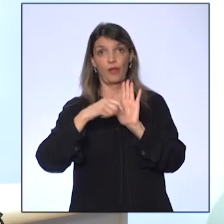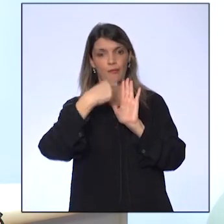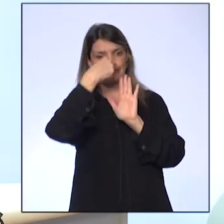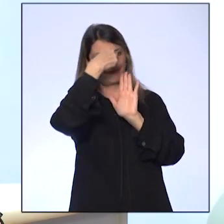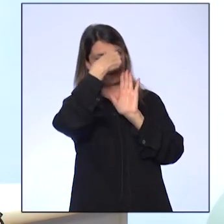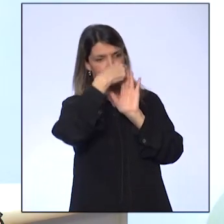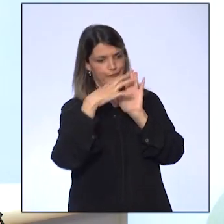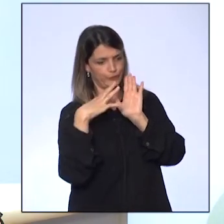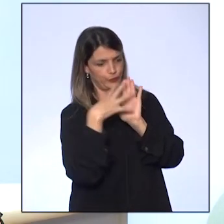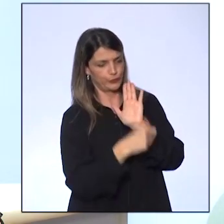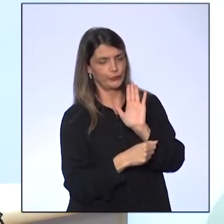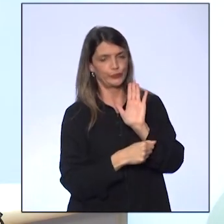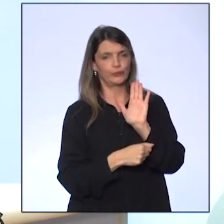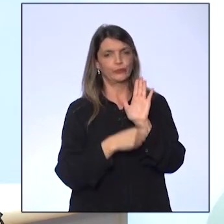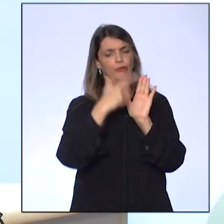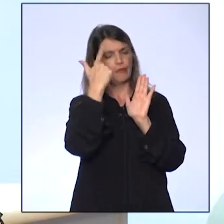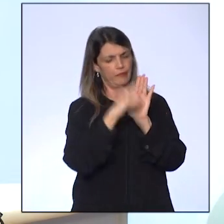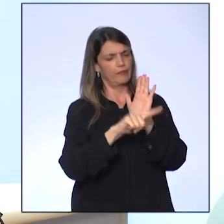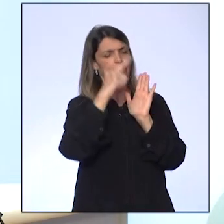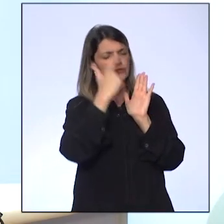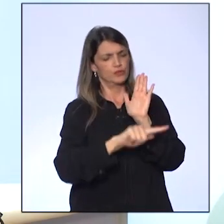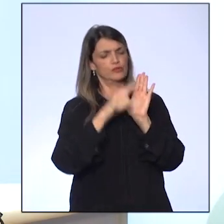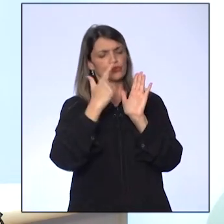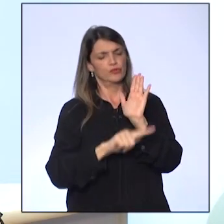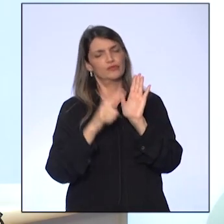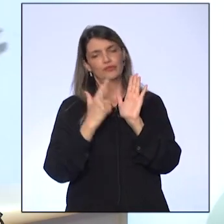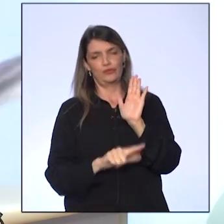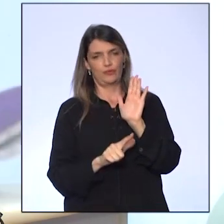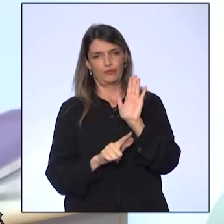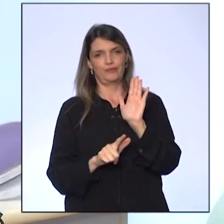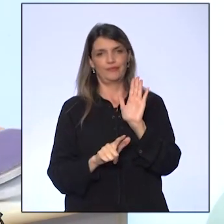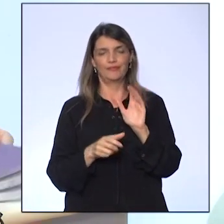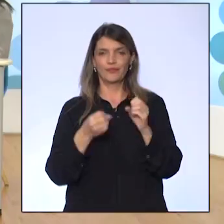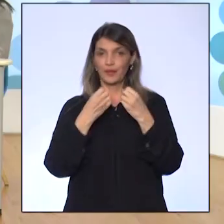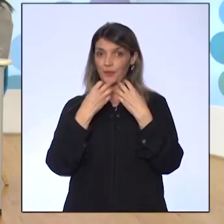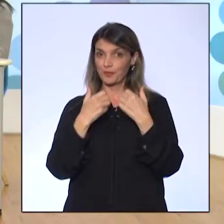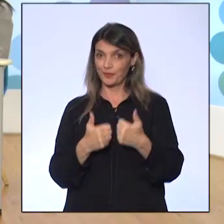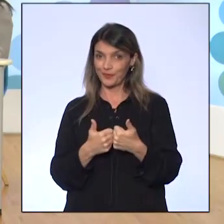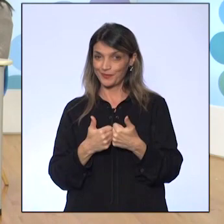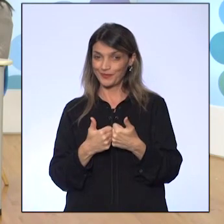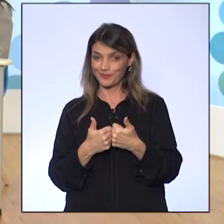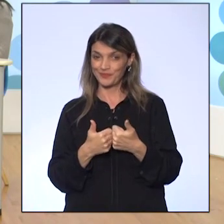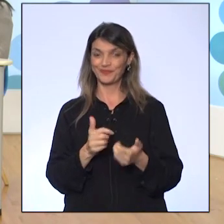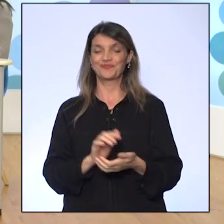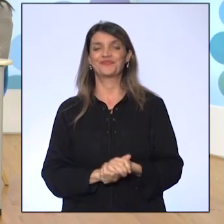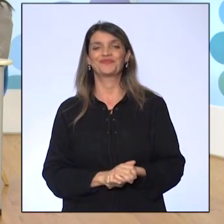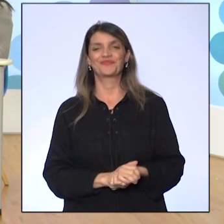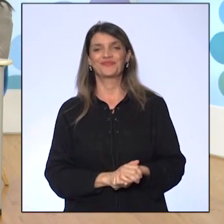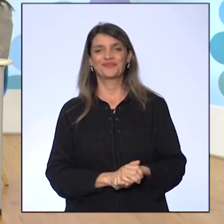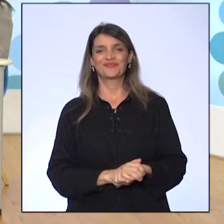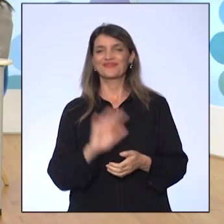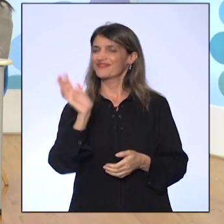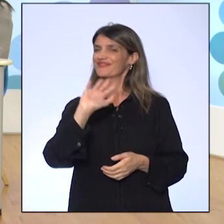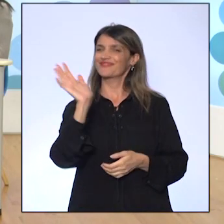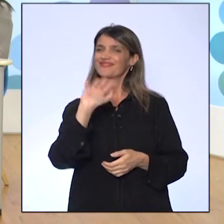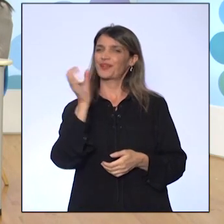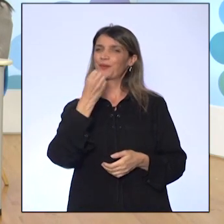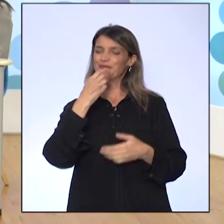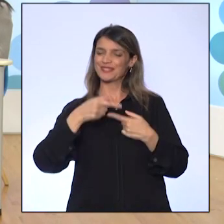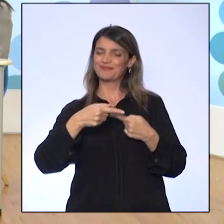vez, ela é feita várias e várias vezes. Ok? See you later. Bye, bye.